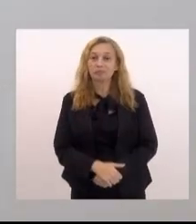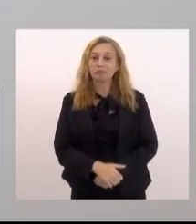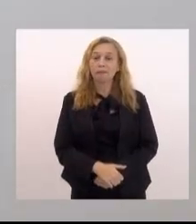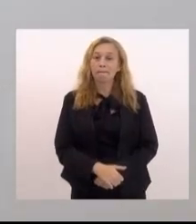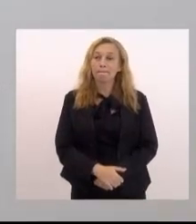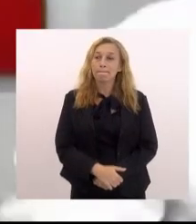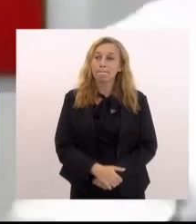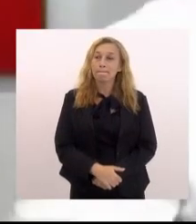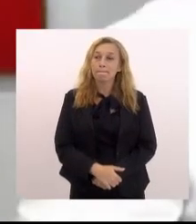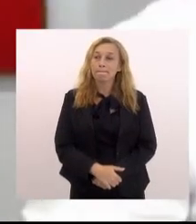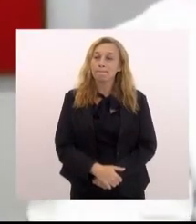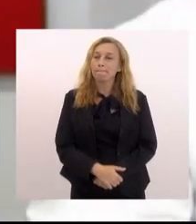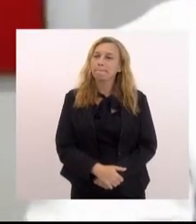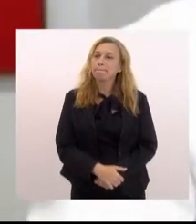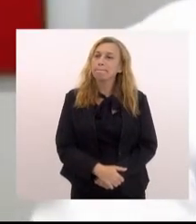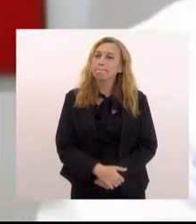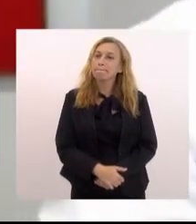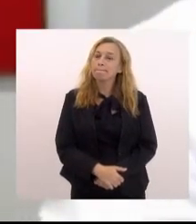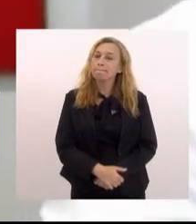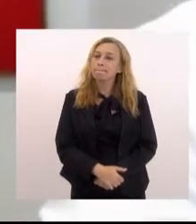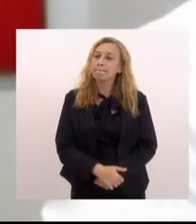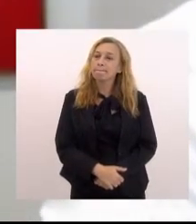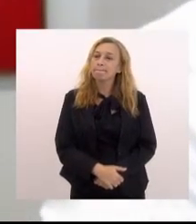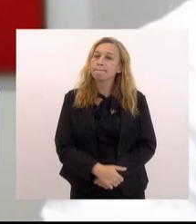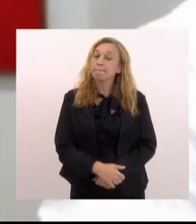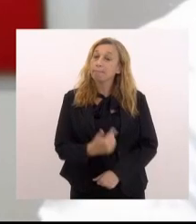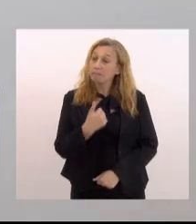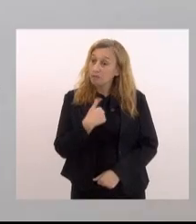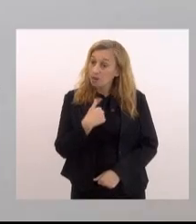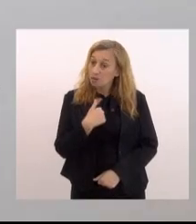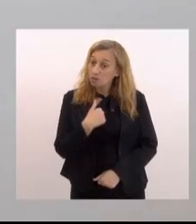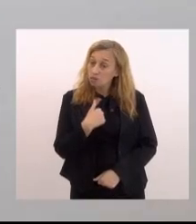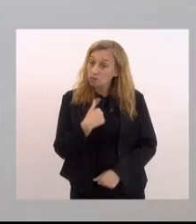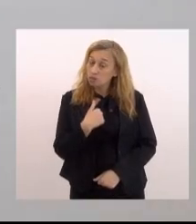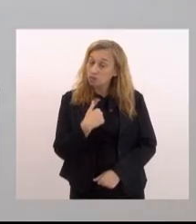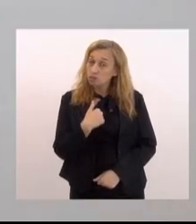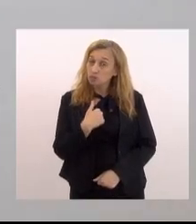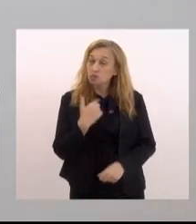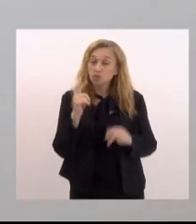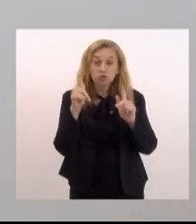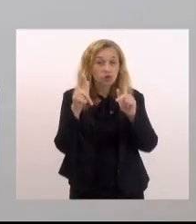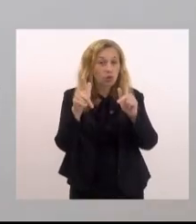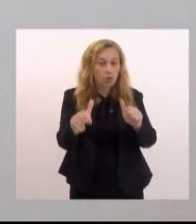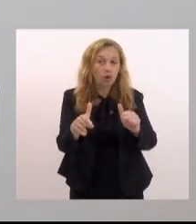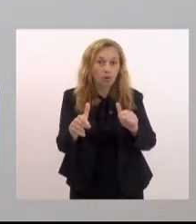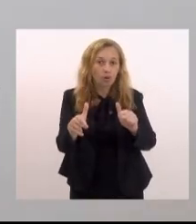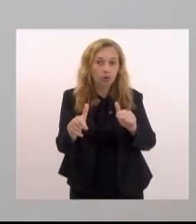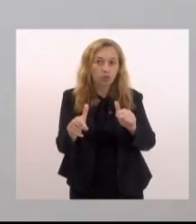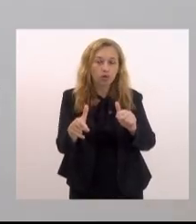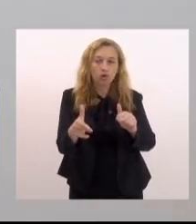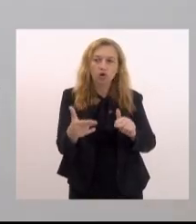eu vou na linha dos meus dois